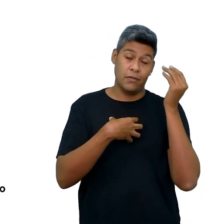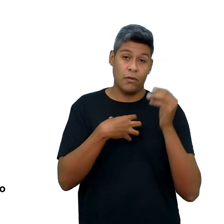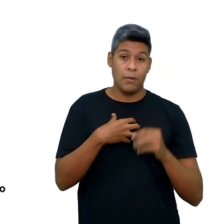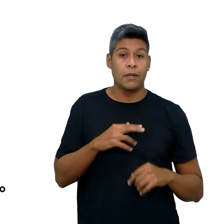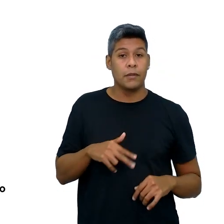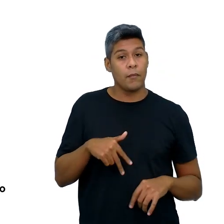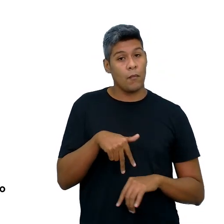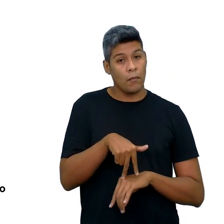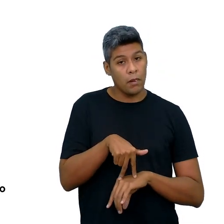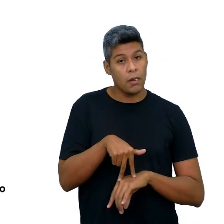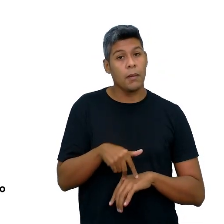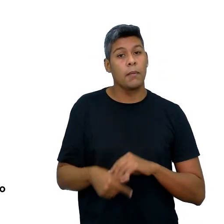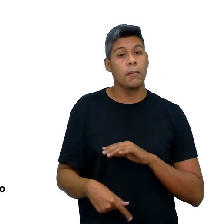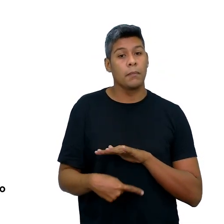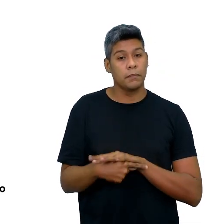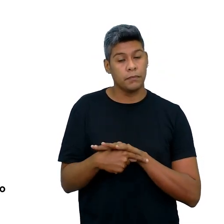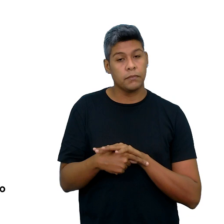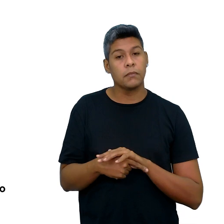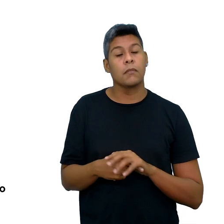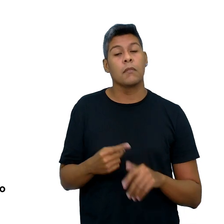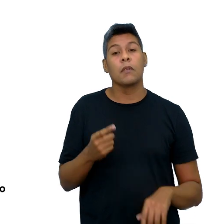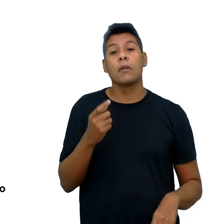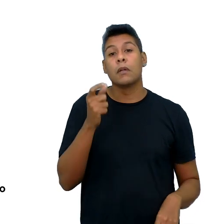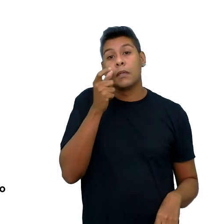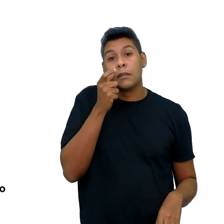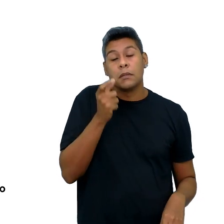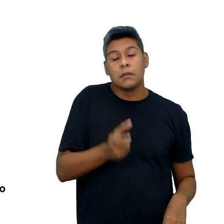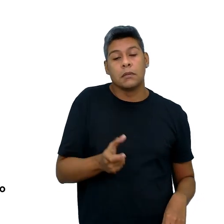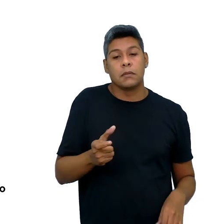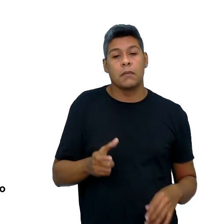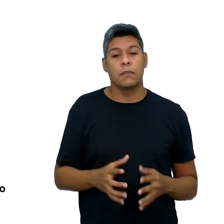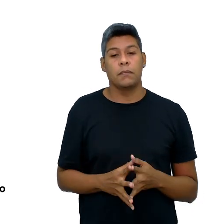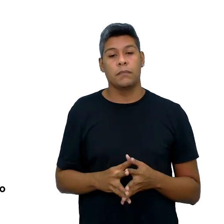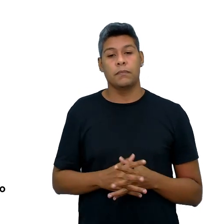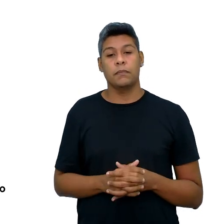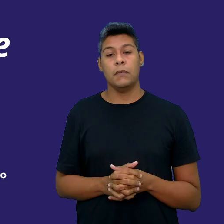forma propositiva, de uma forma intencional, né?